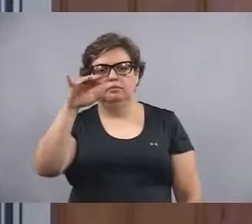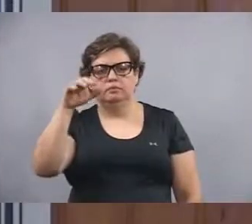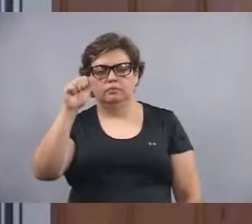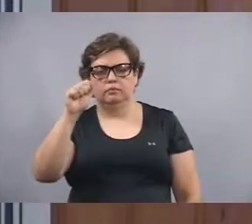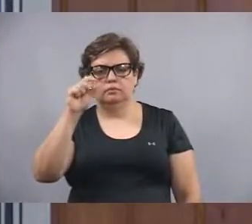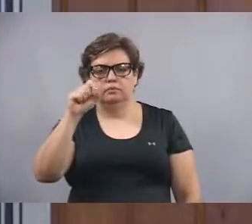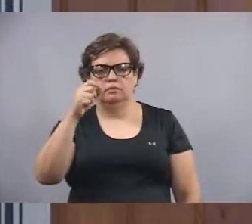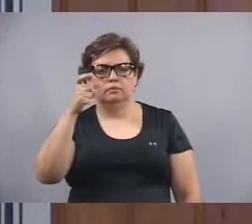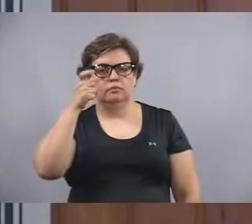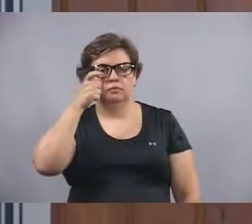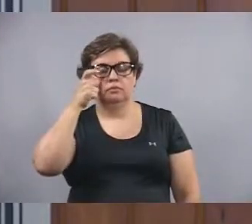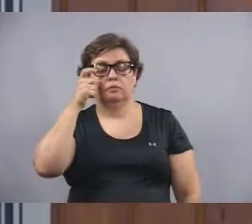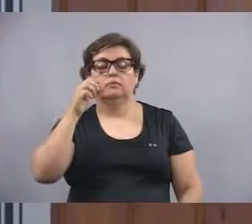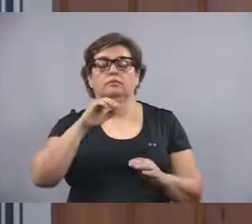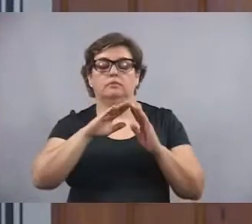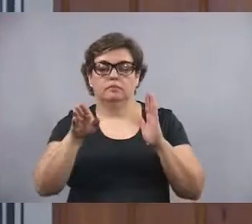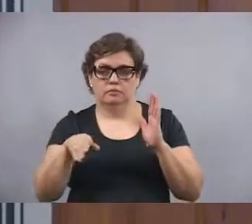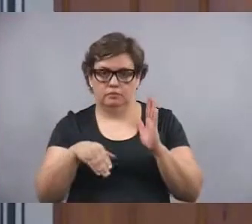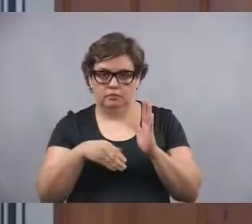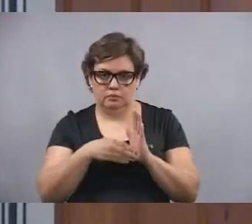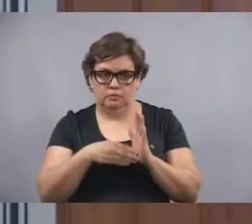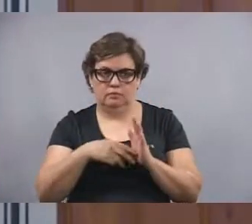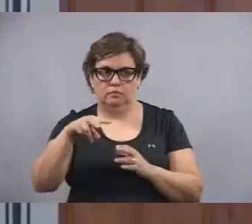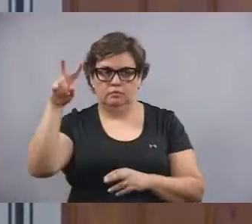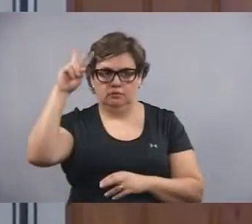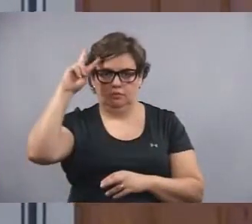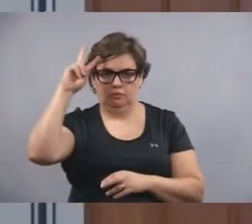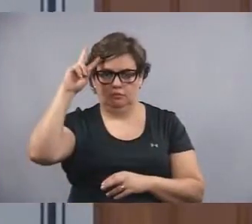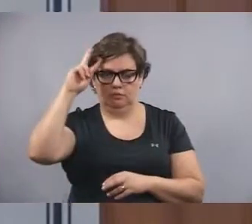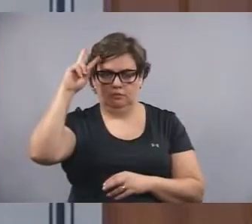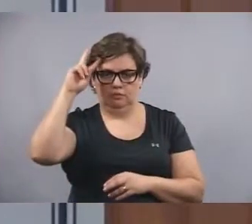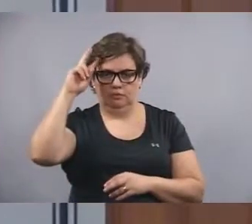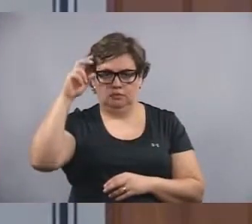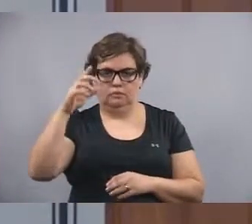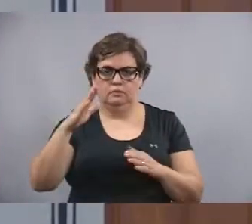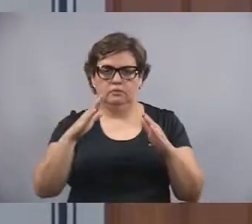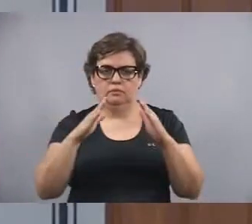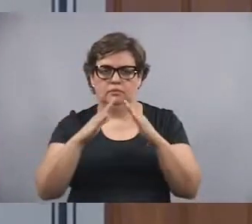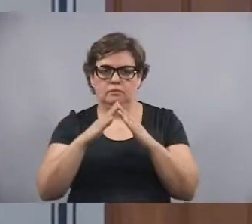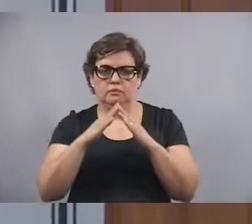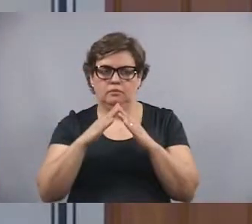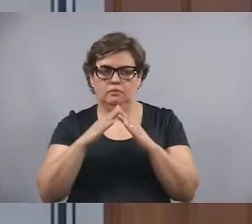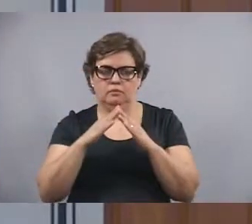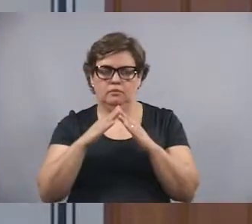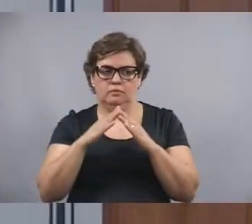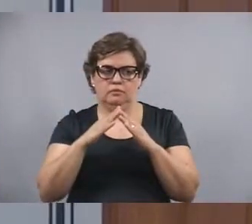assistem todas as segundas-feiras, são moradores